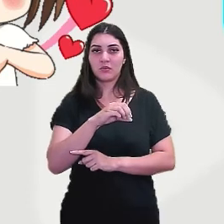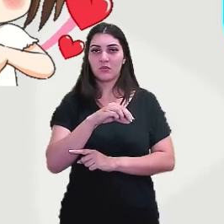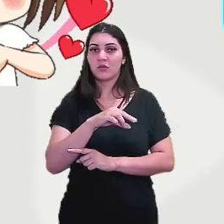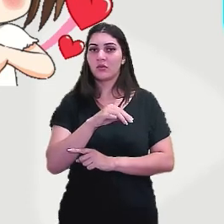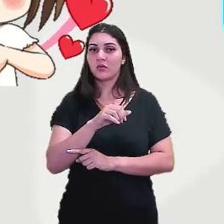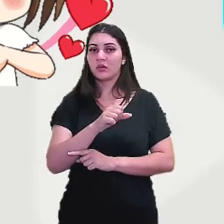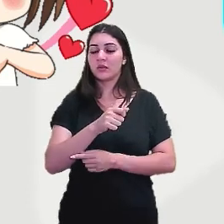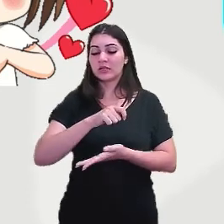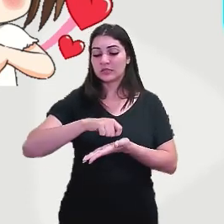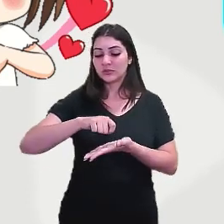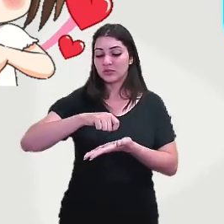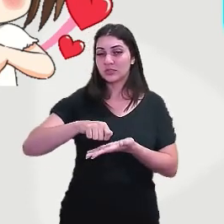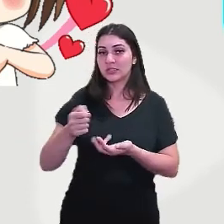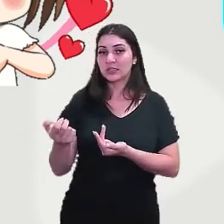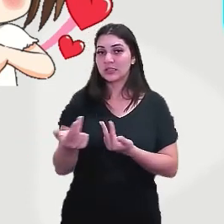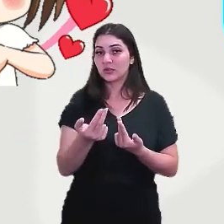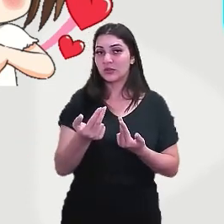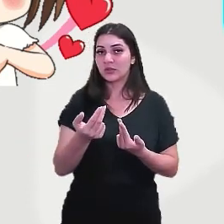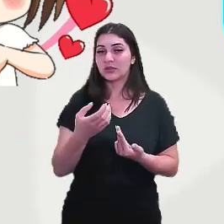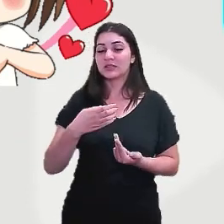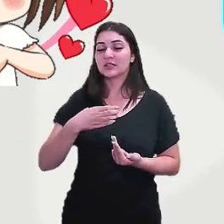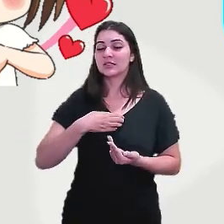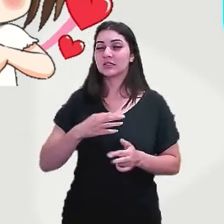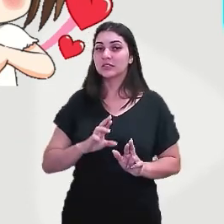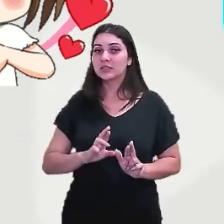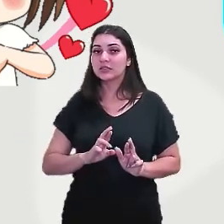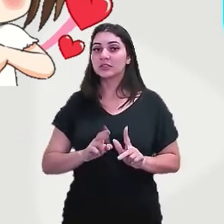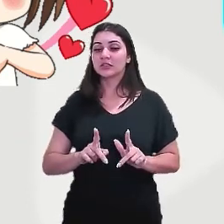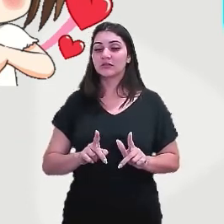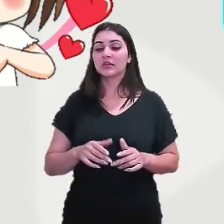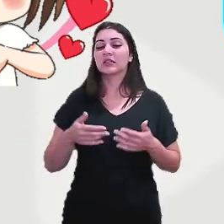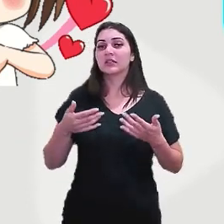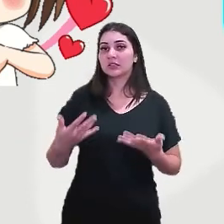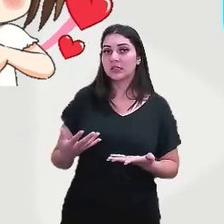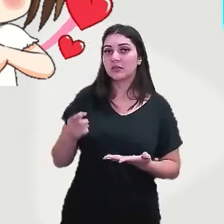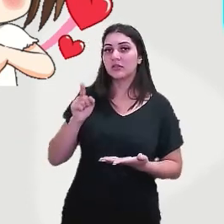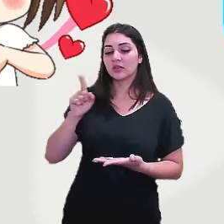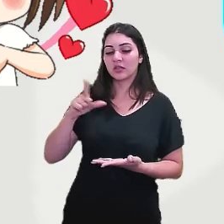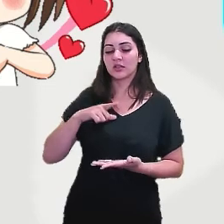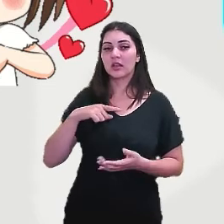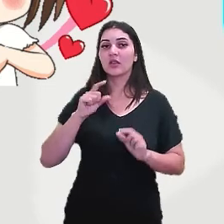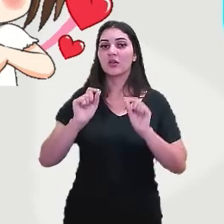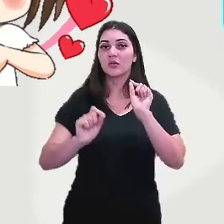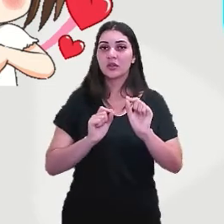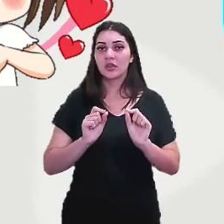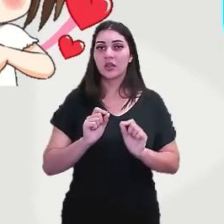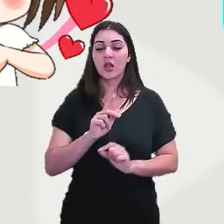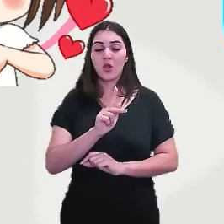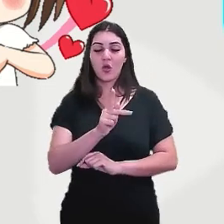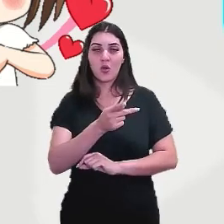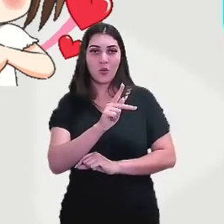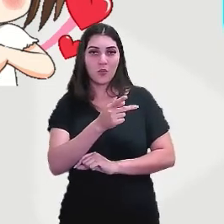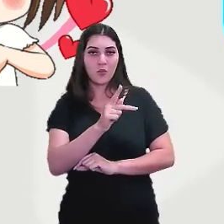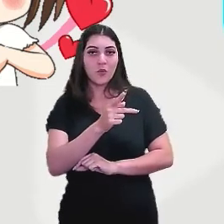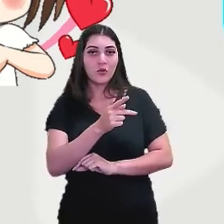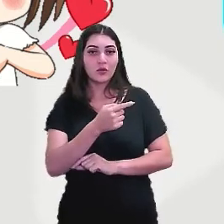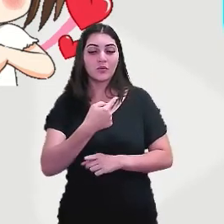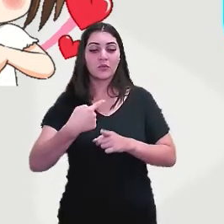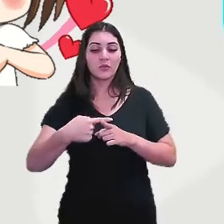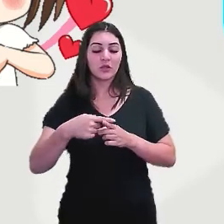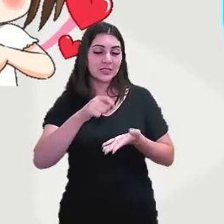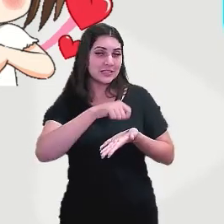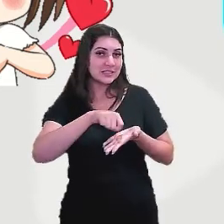Essas palavras são o que, pessoal? Vocês acham que são homônima ou parônima? Com